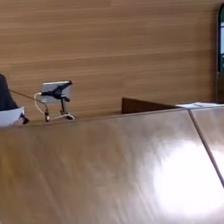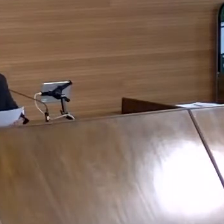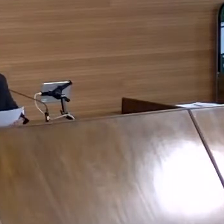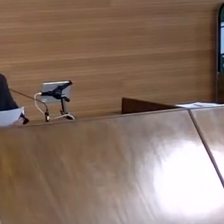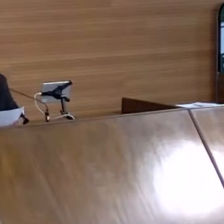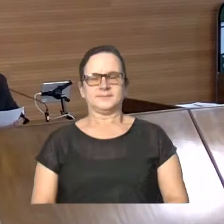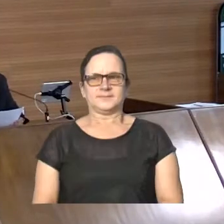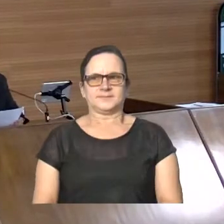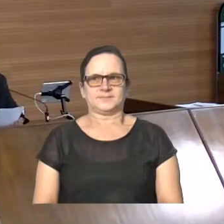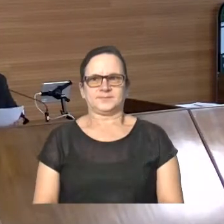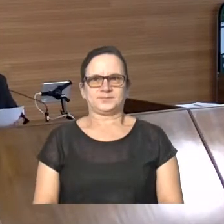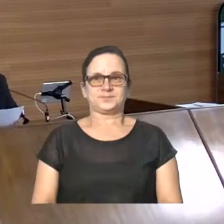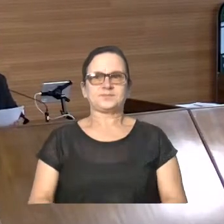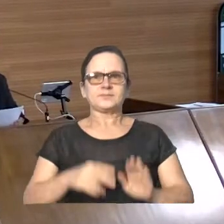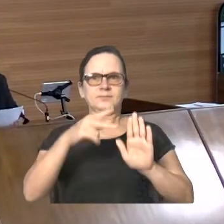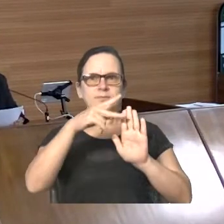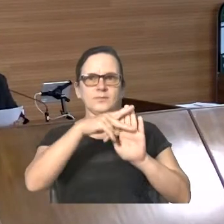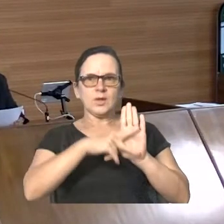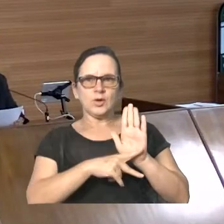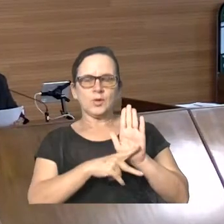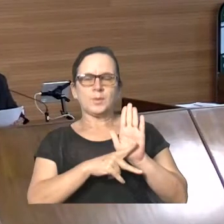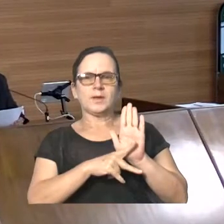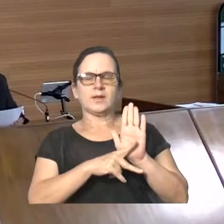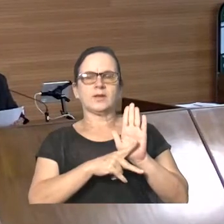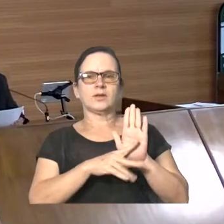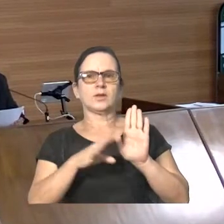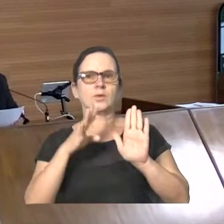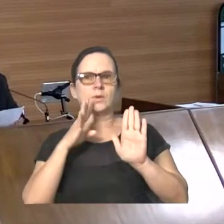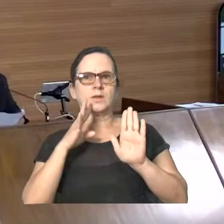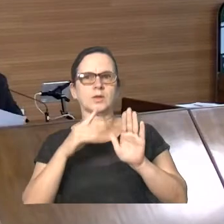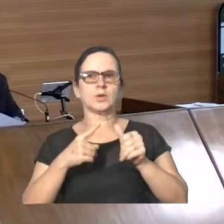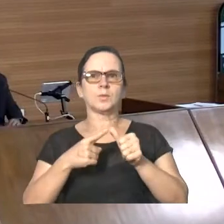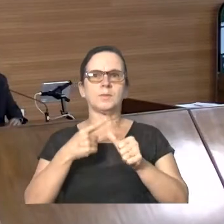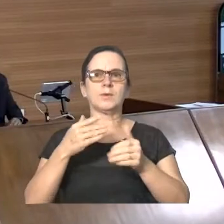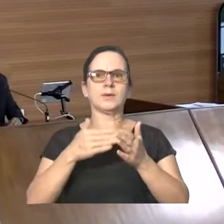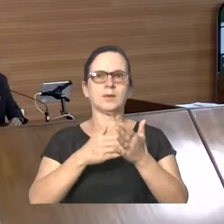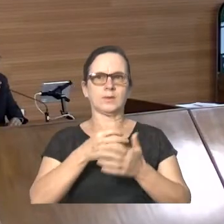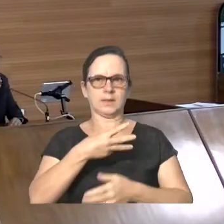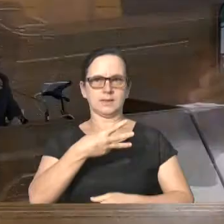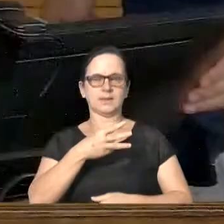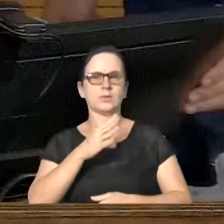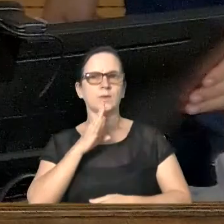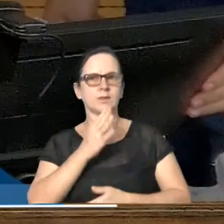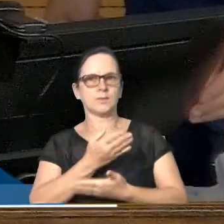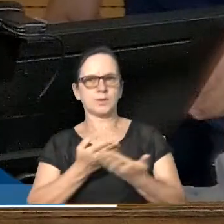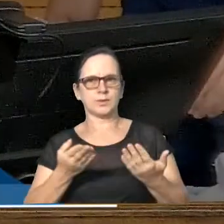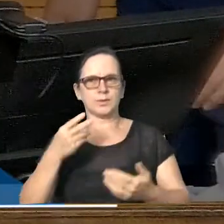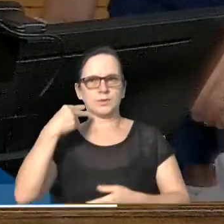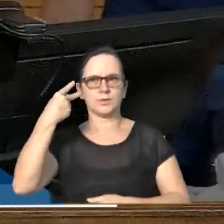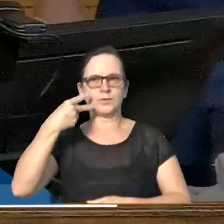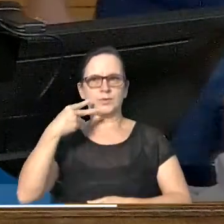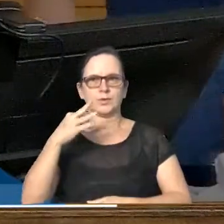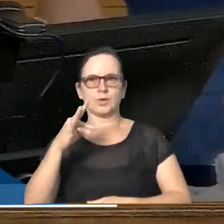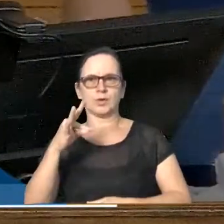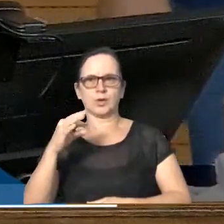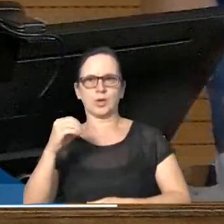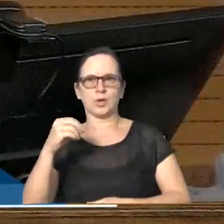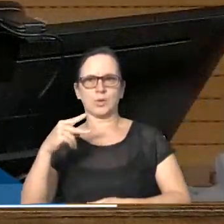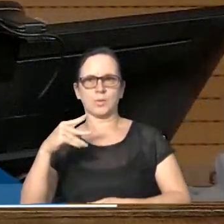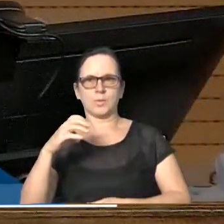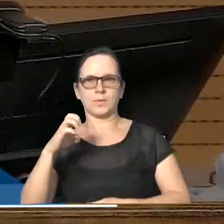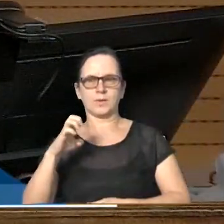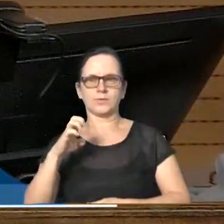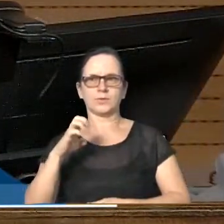plenário para que o presente projeto fosse apreciado em grupo do artigo 1º ao 3º. Submeto ao plenário a questão de ordem do vereador